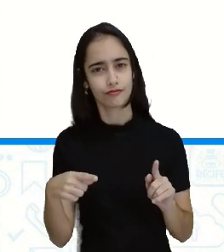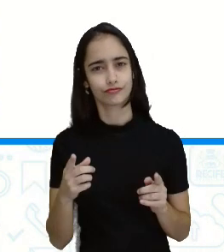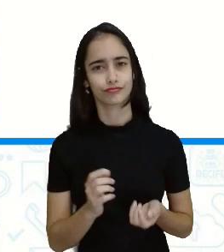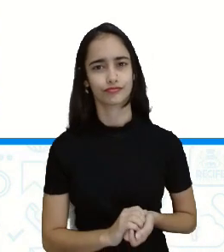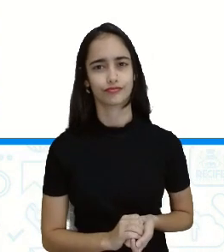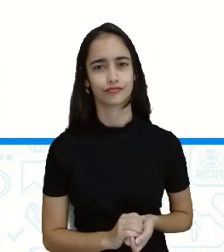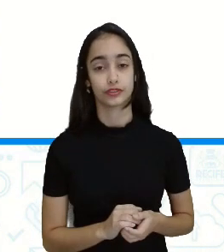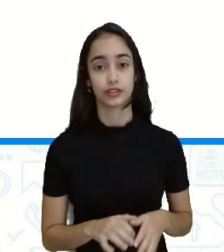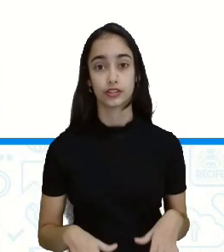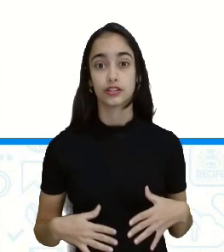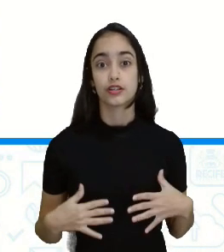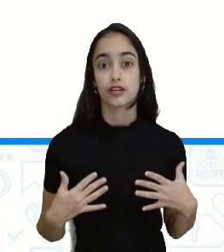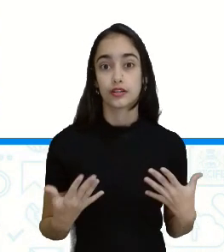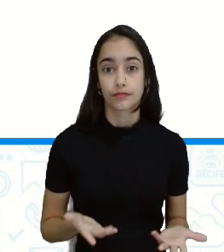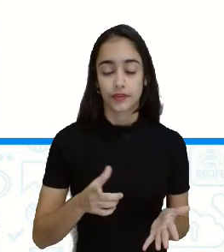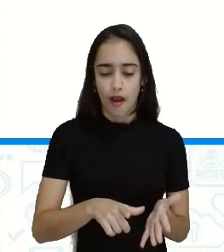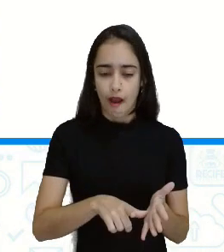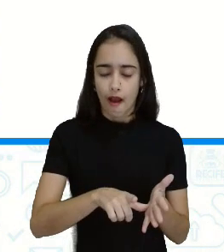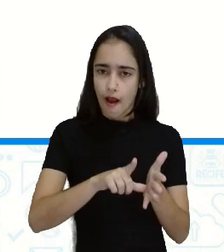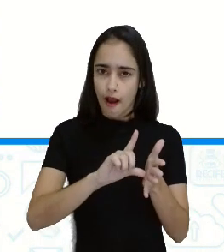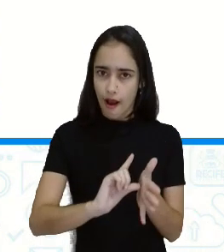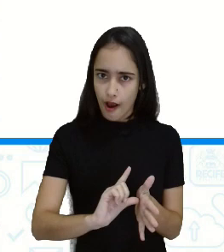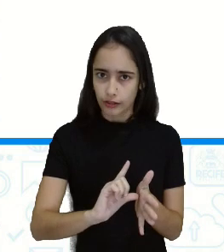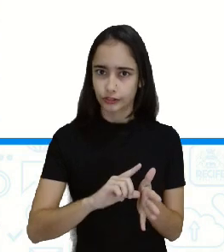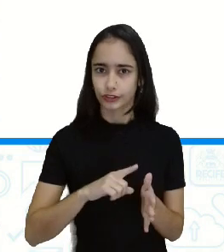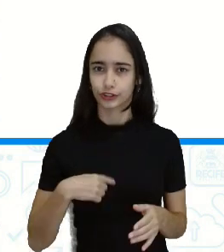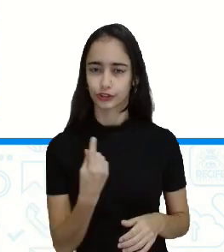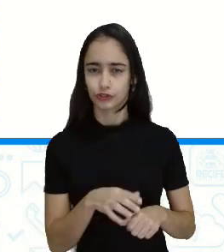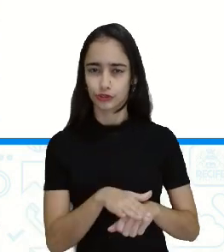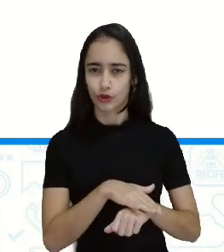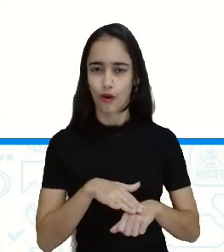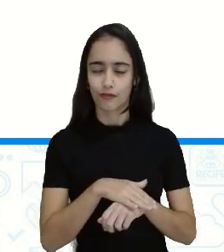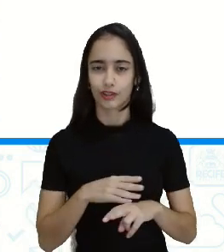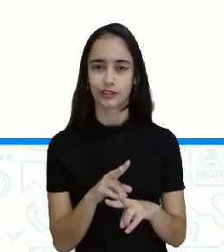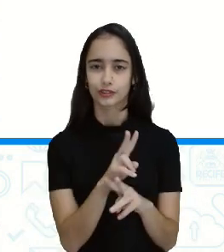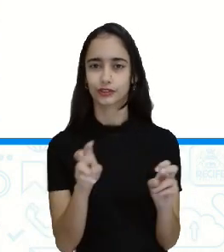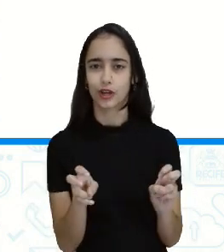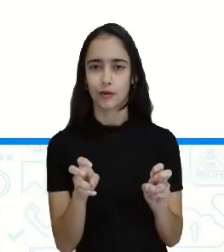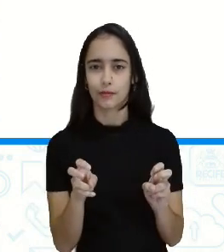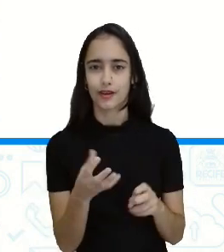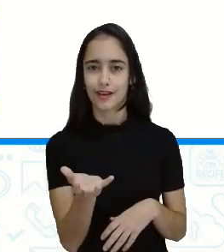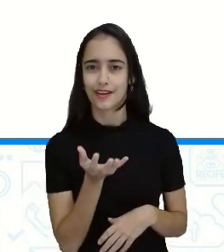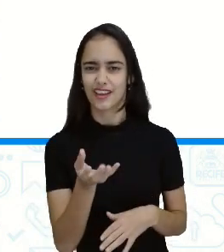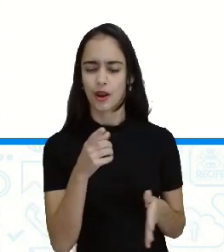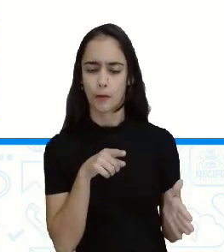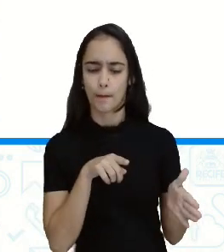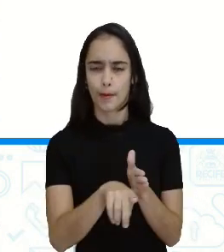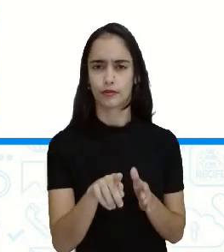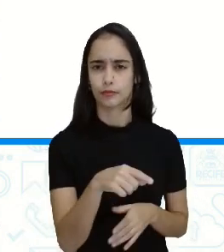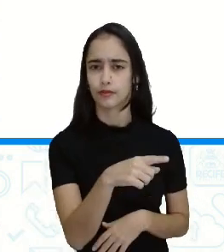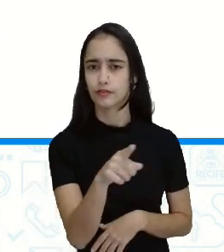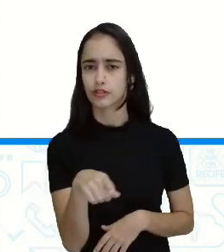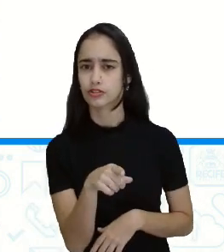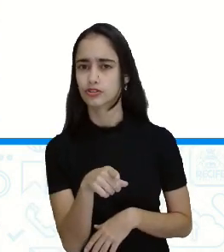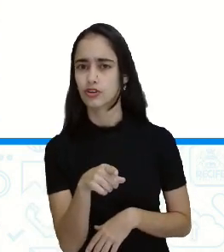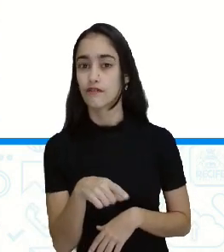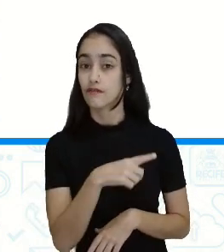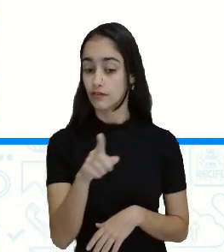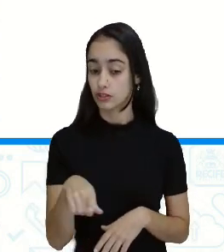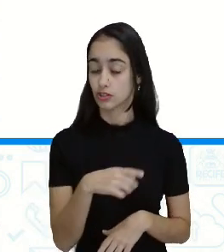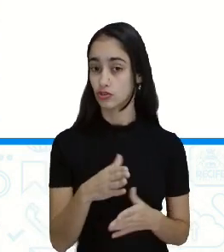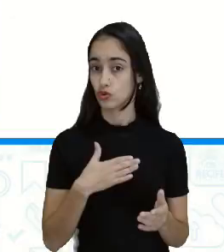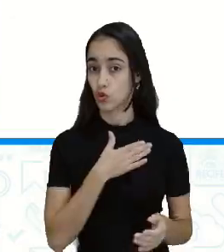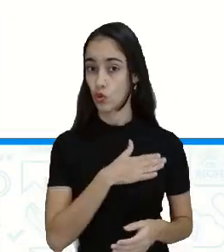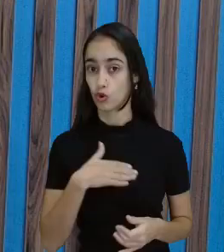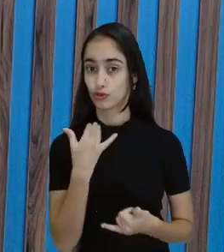E aí, antes de falarmos sobre isso, eu quero fazer uma perguntinha. Você aí de casa gosta de brincar?